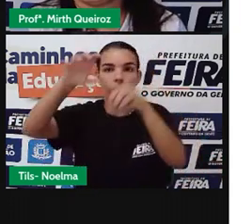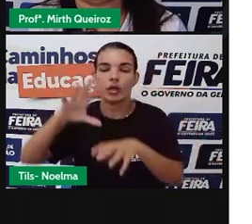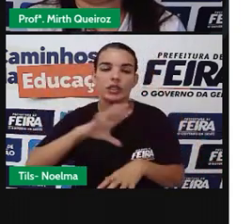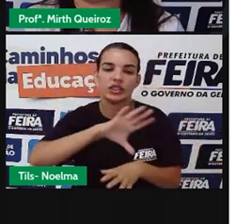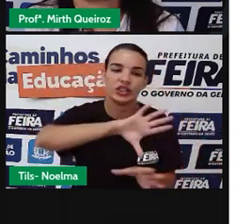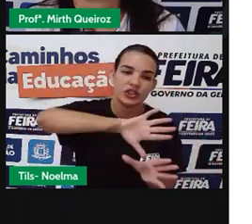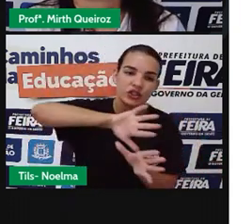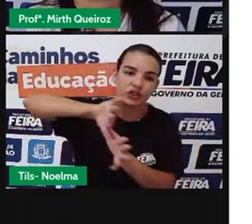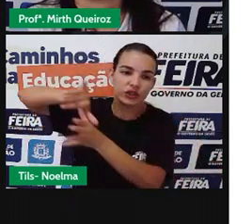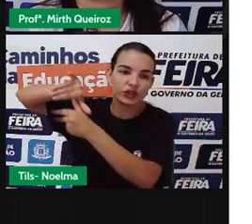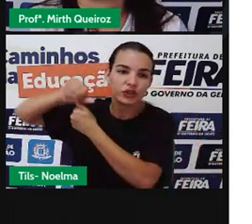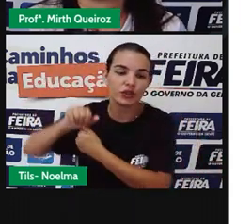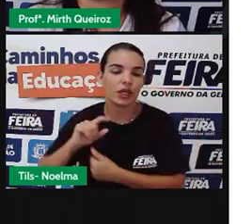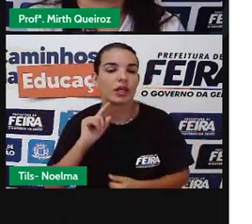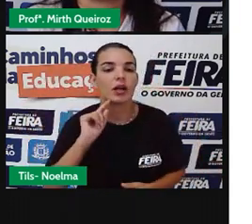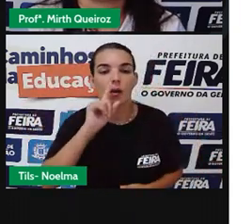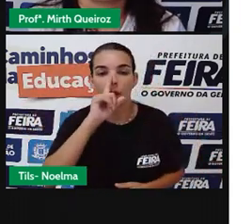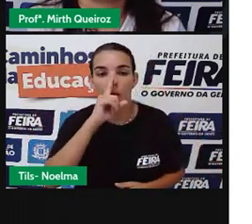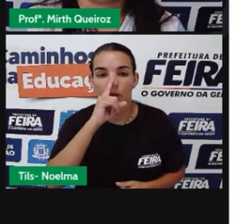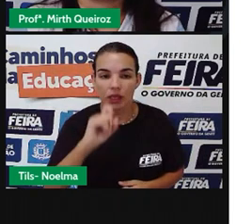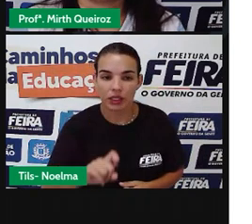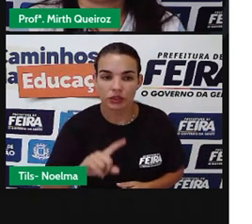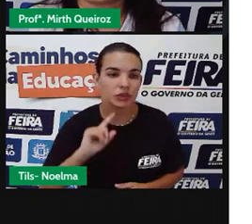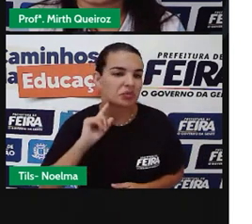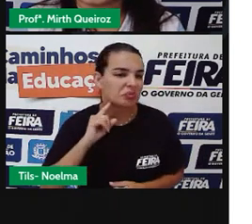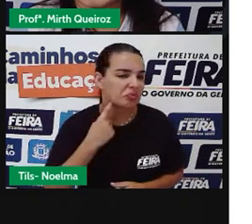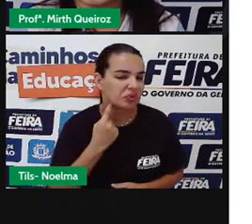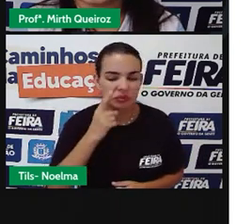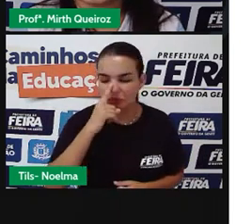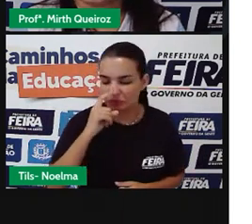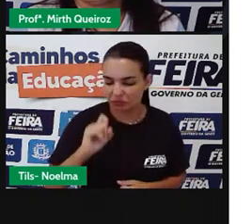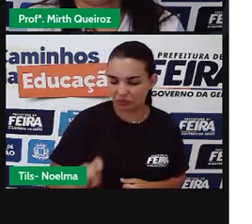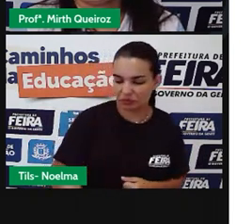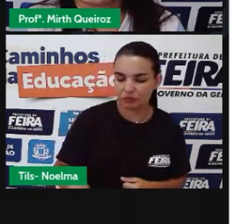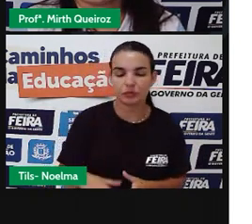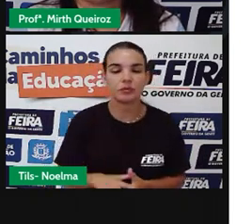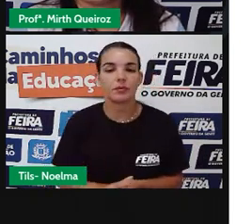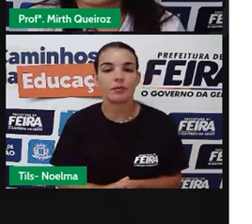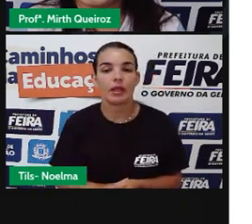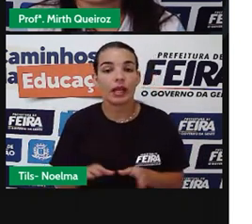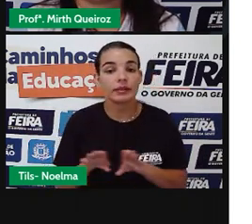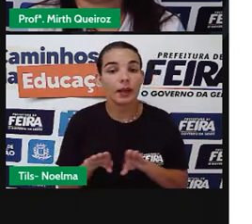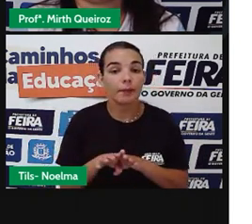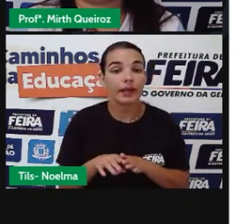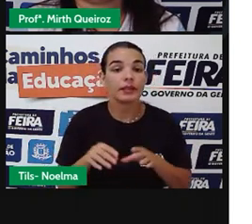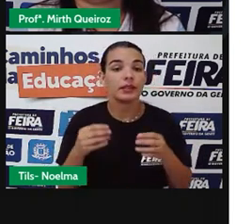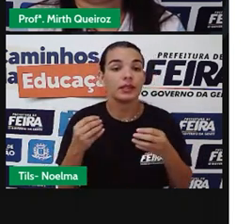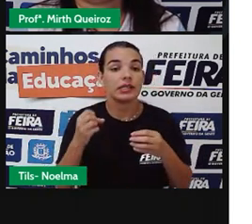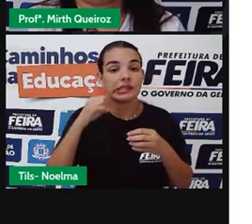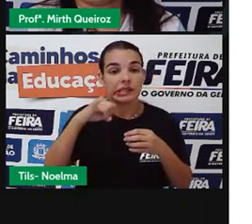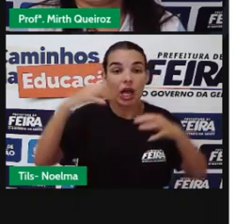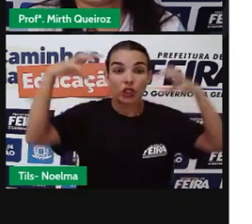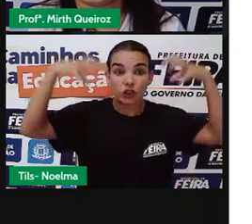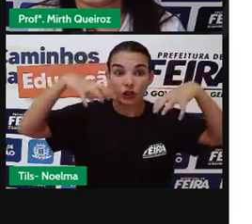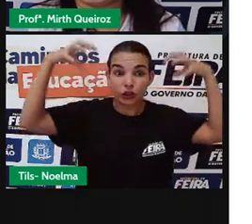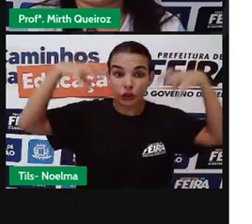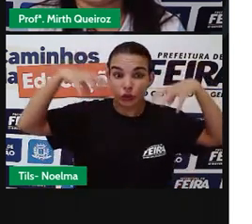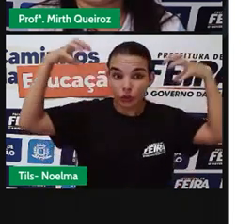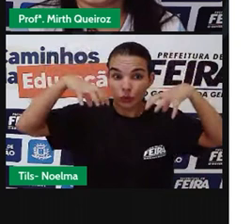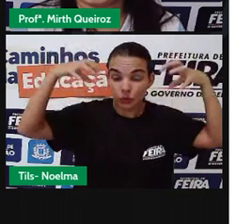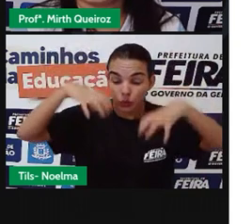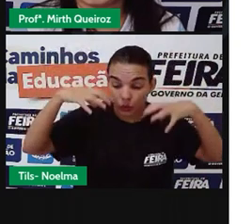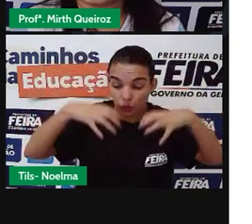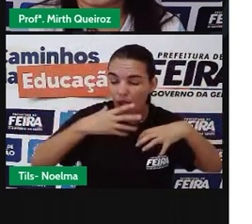a esses bichos que são produzidos aí dentro das nossas casas e a drenagem também que